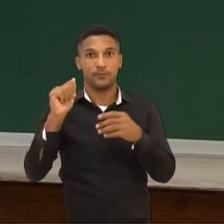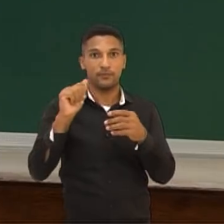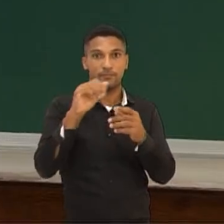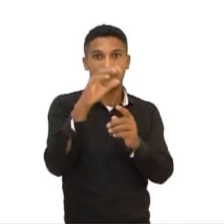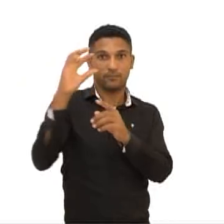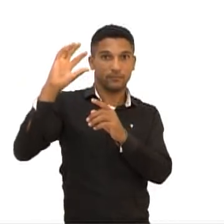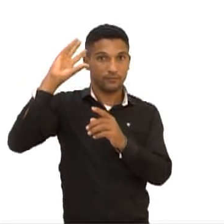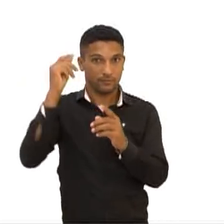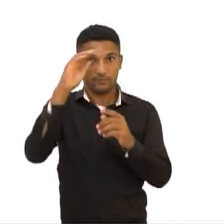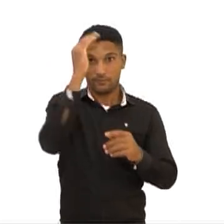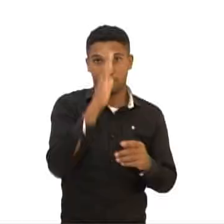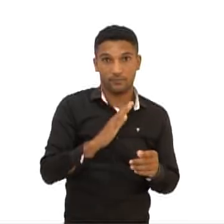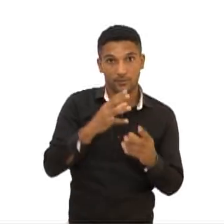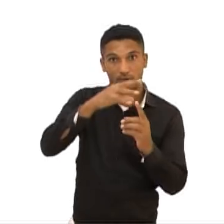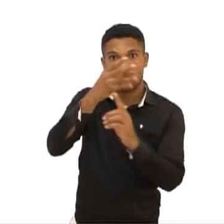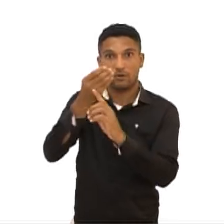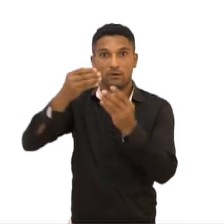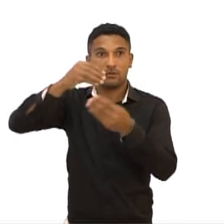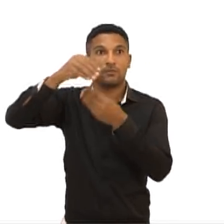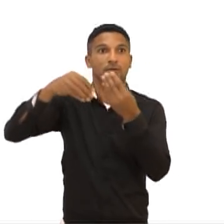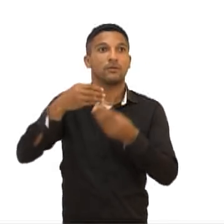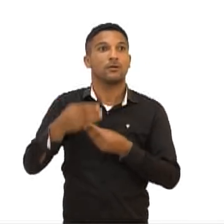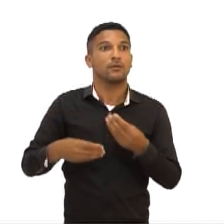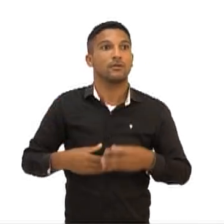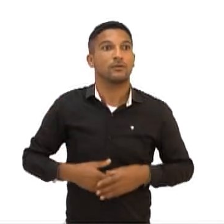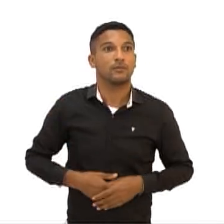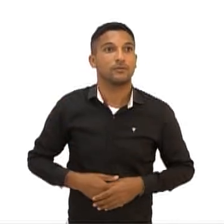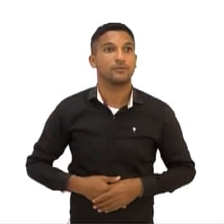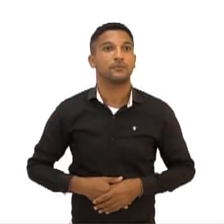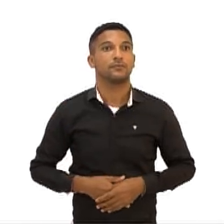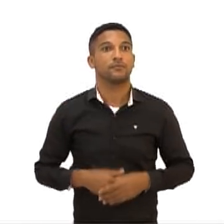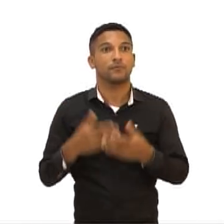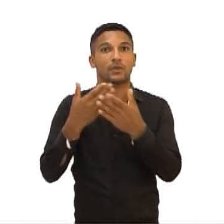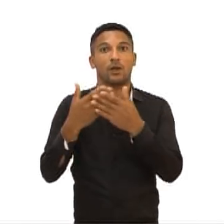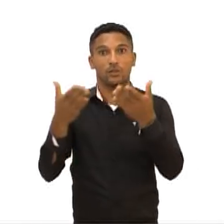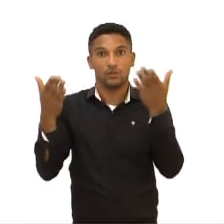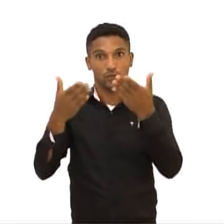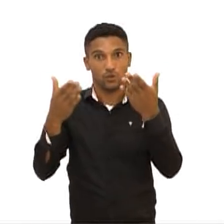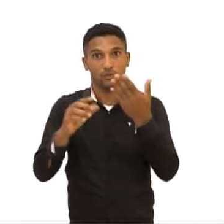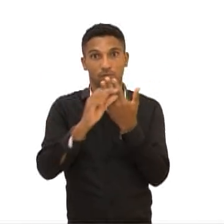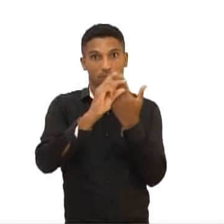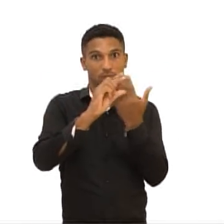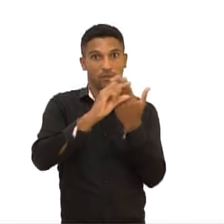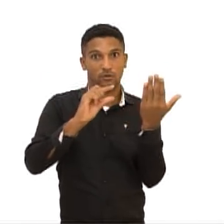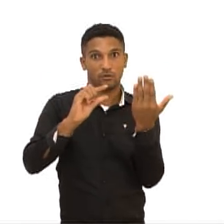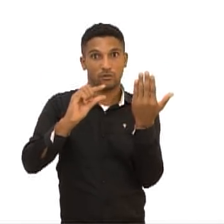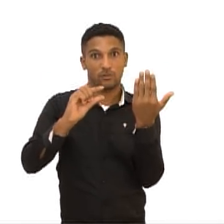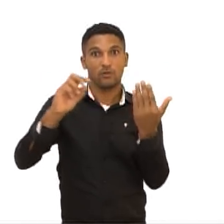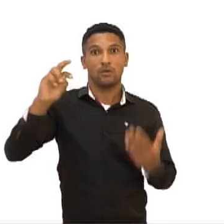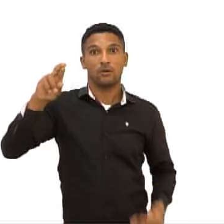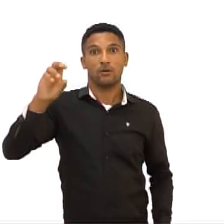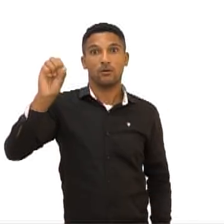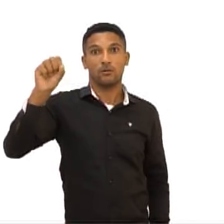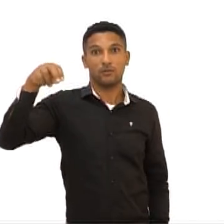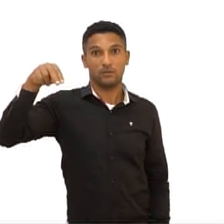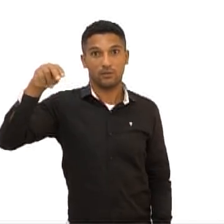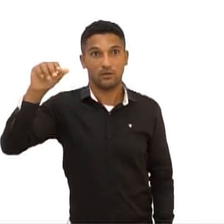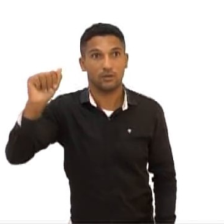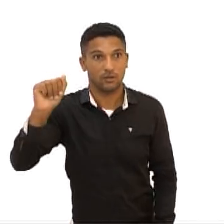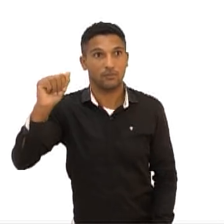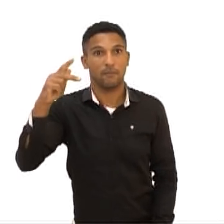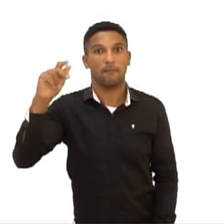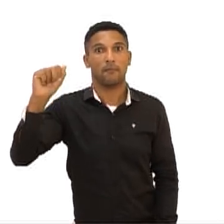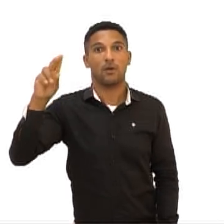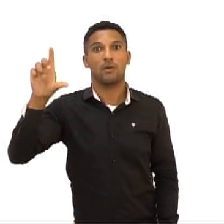Na aula de hoje, né? Vamos conhecer, né? Falar um pouquinho mais sobre a artista Rosana Paulino, né? Assentamento